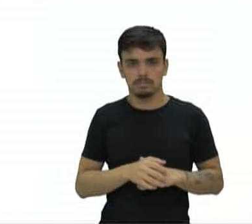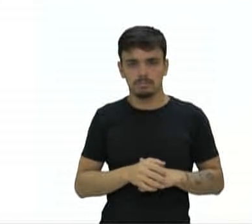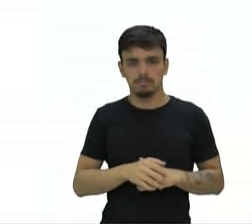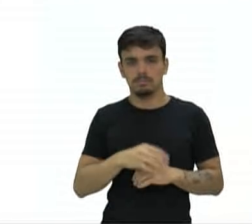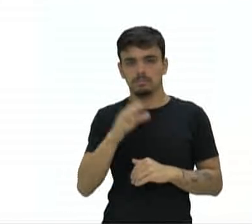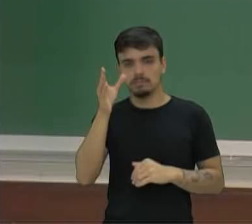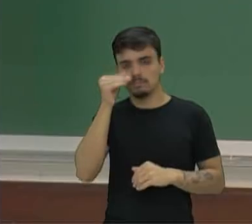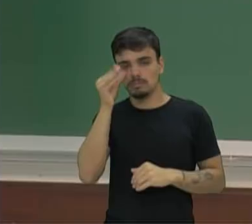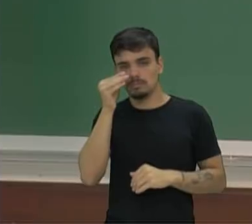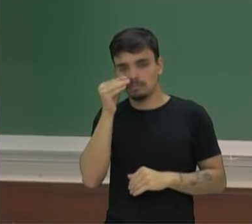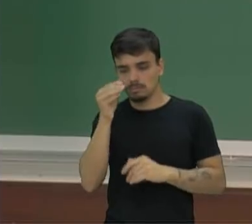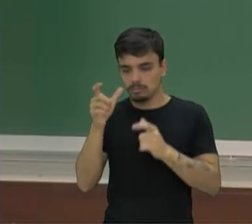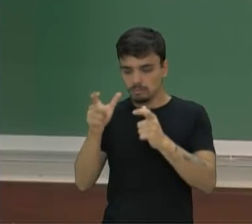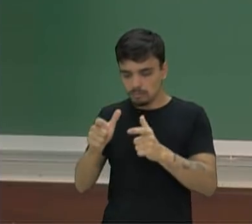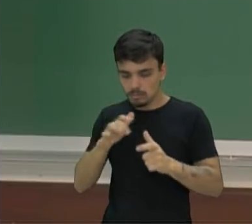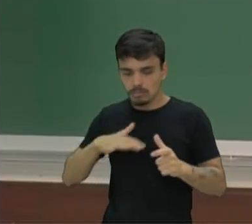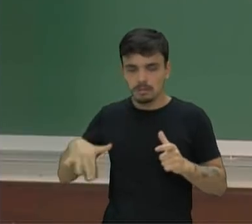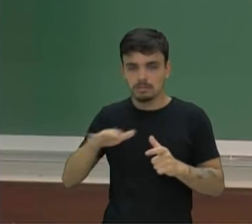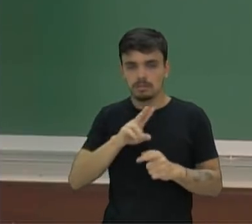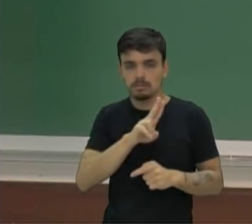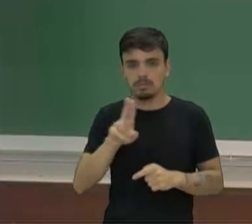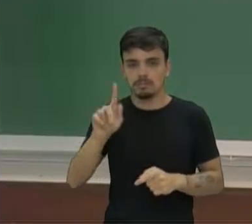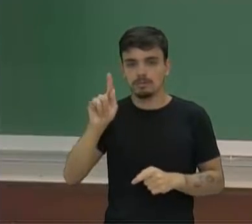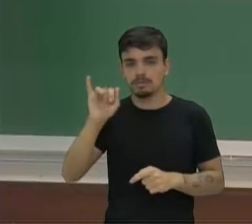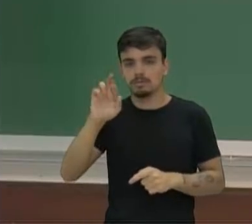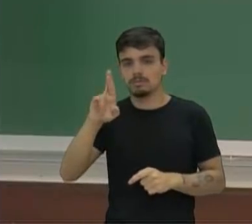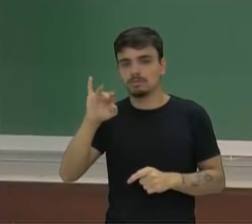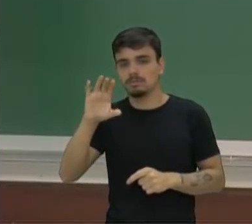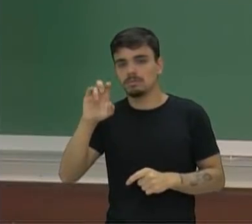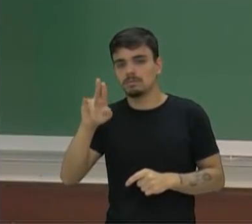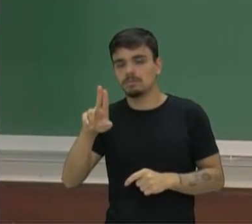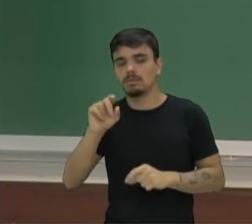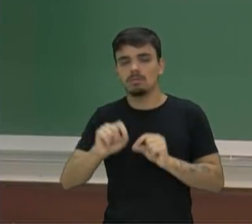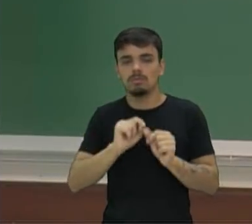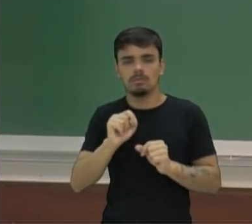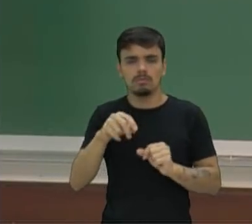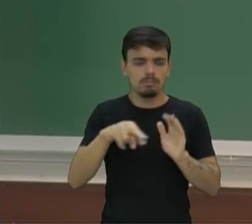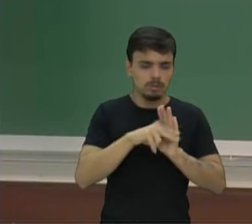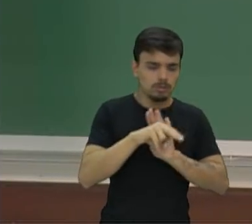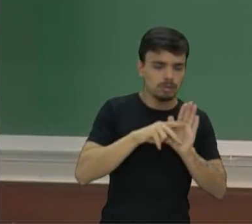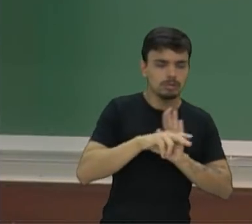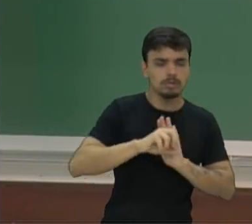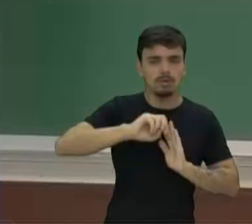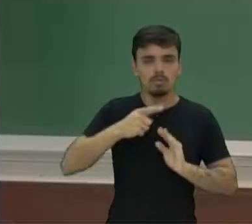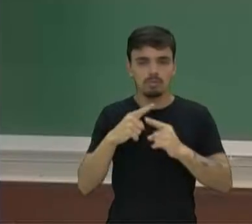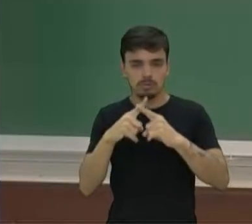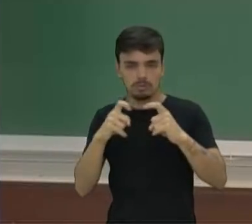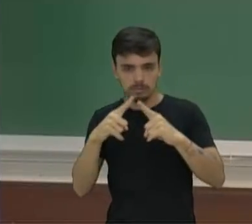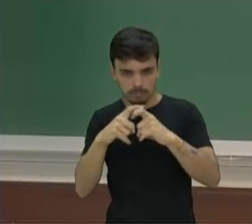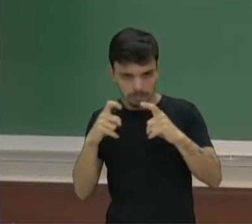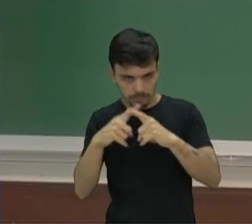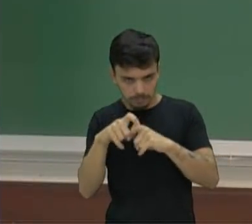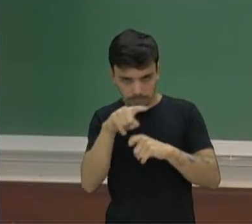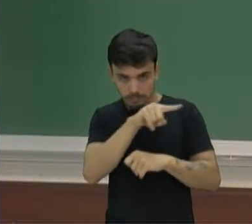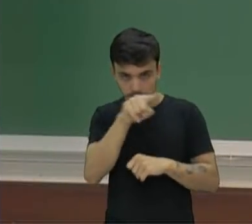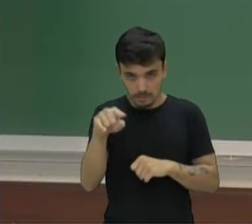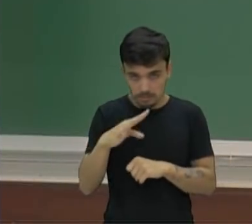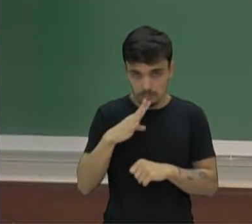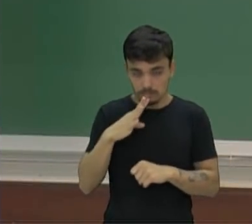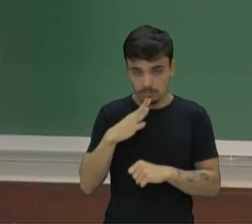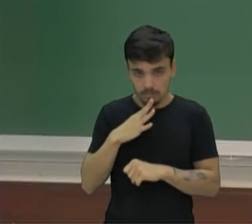espaço da sala chamada gineceu, na biologia, no ramo, ou vocês estão no sexto ano, nas ciências, né?